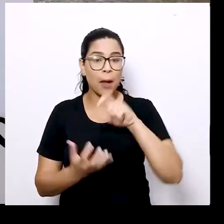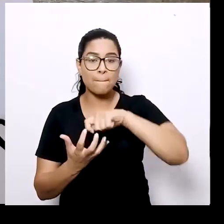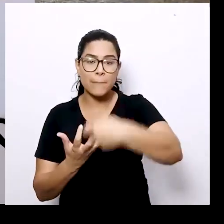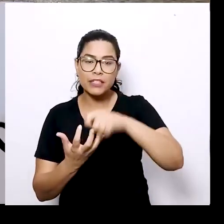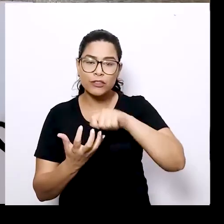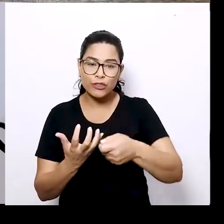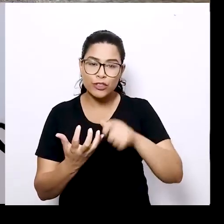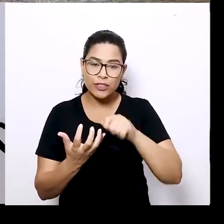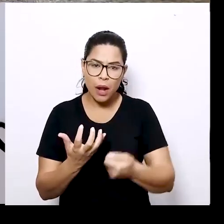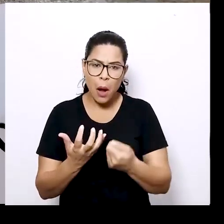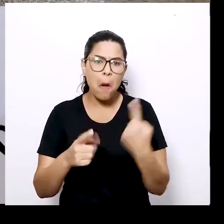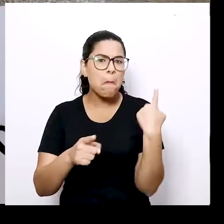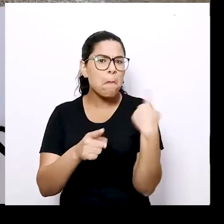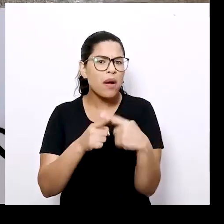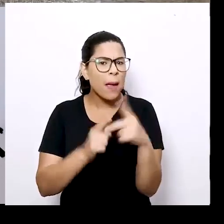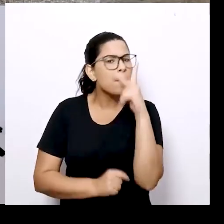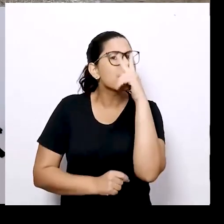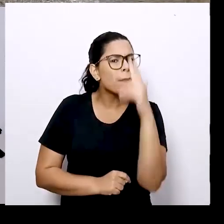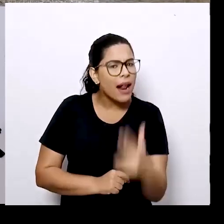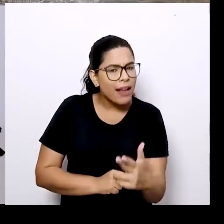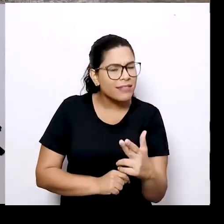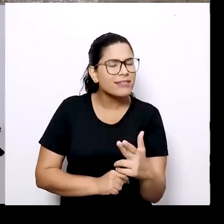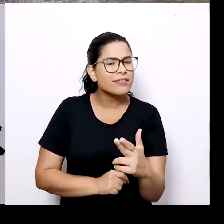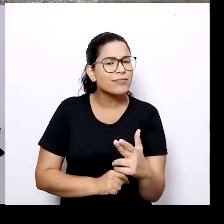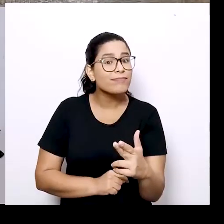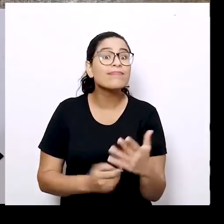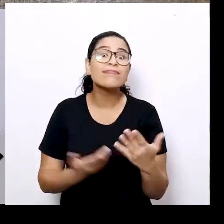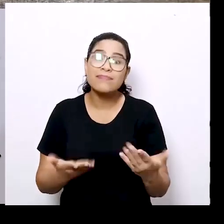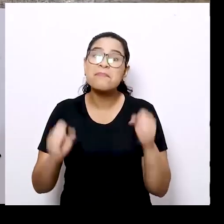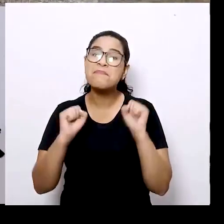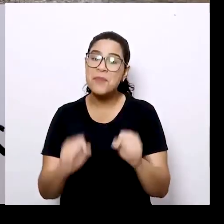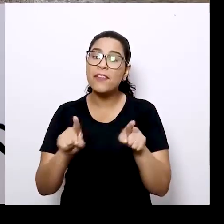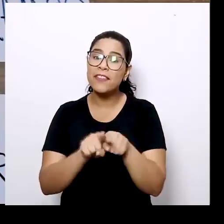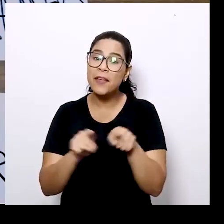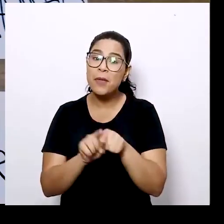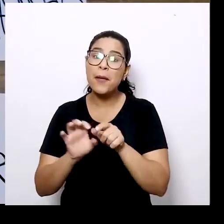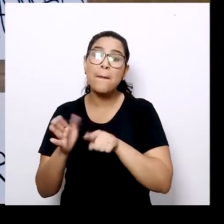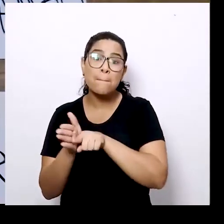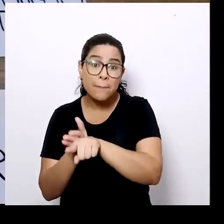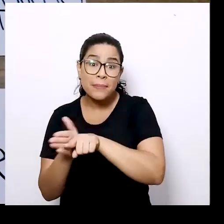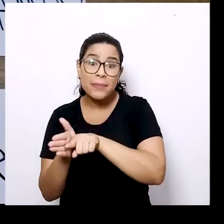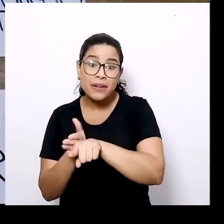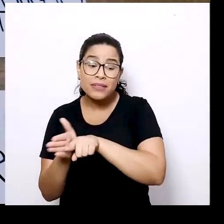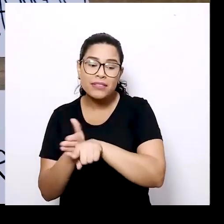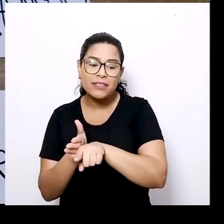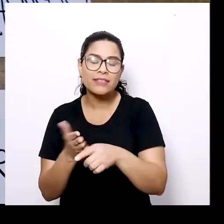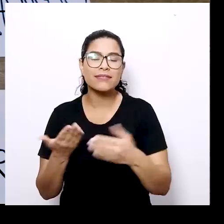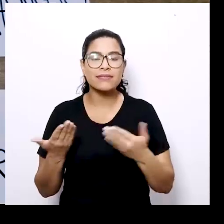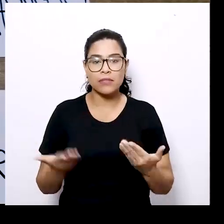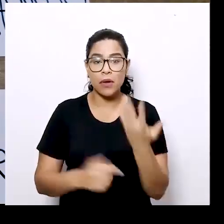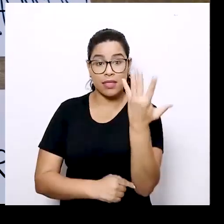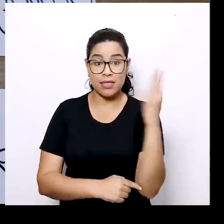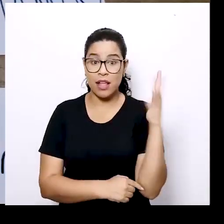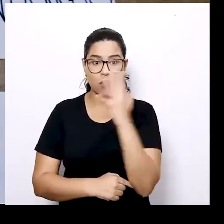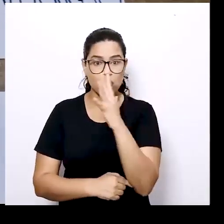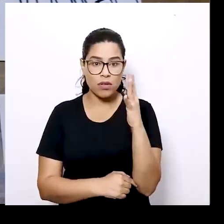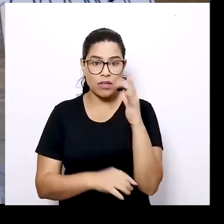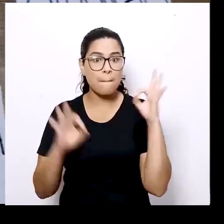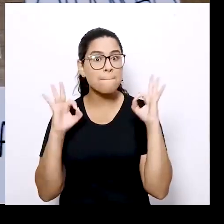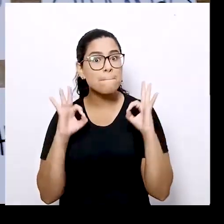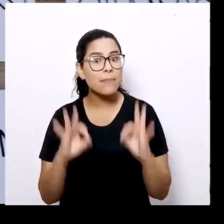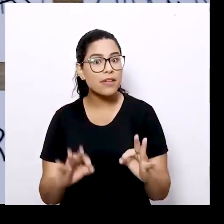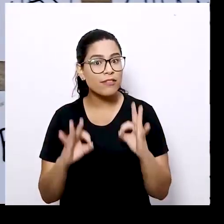são parecidas? Mais uma coisa para vocês pesquisarem aí. Olha só como a natureza é